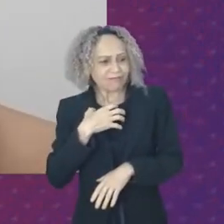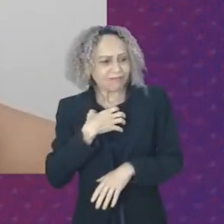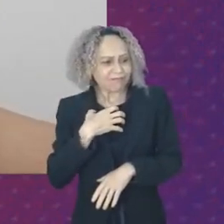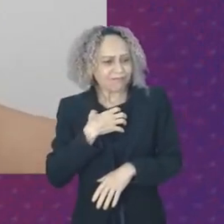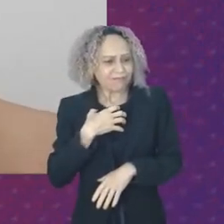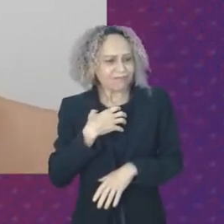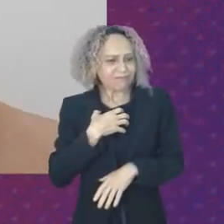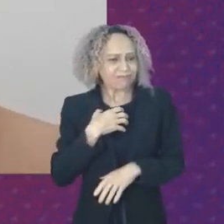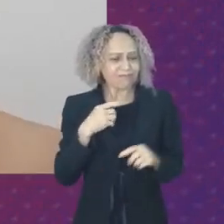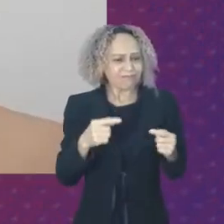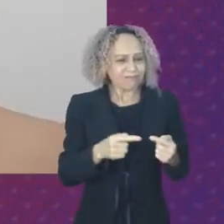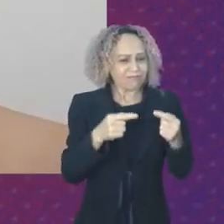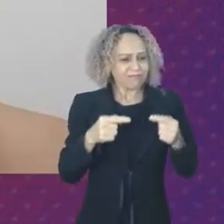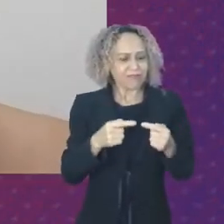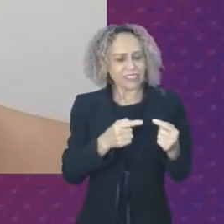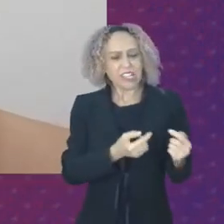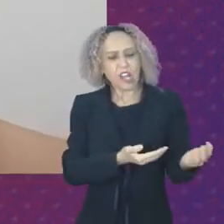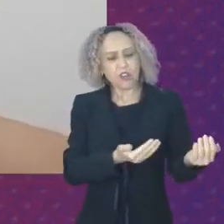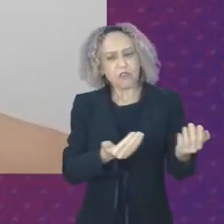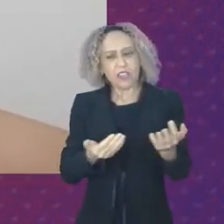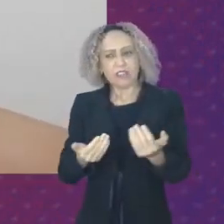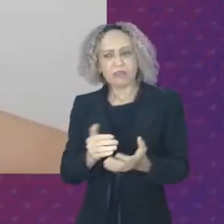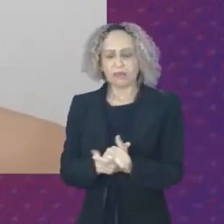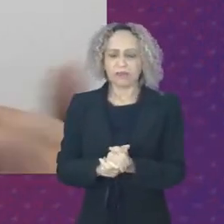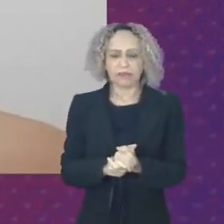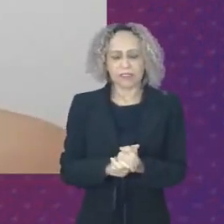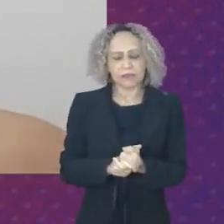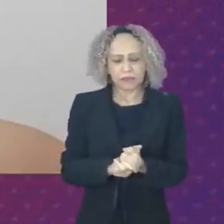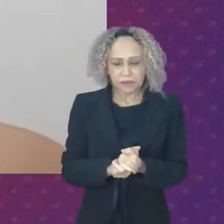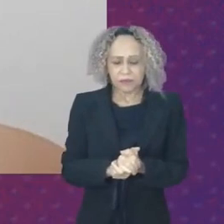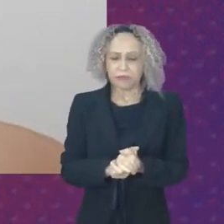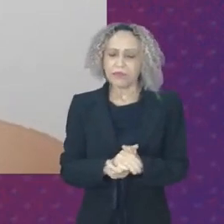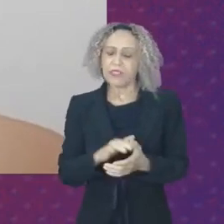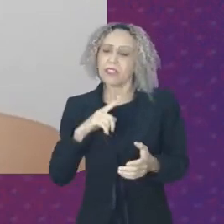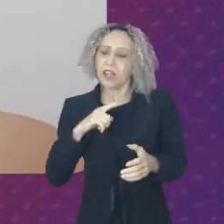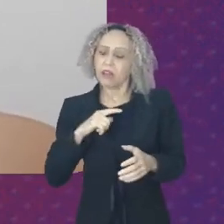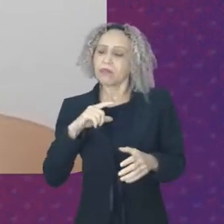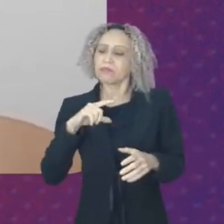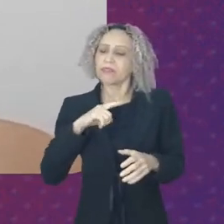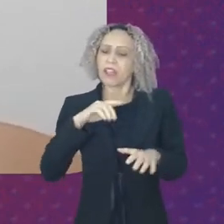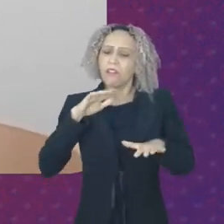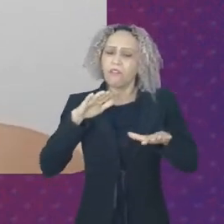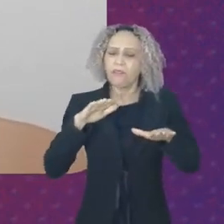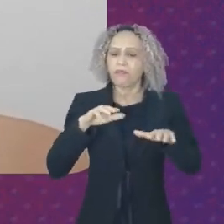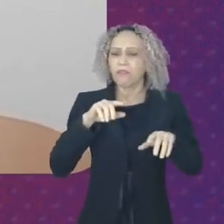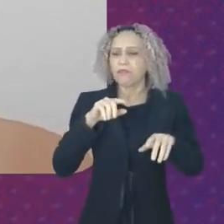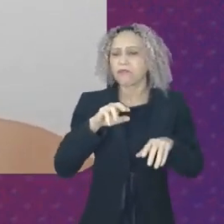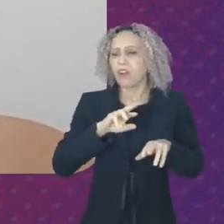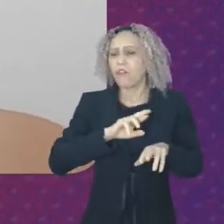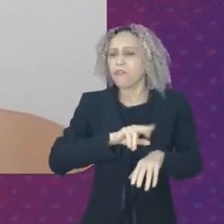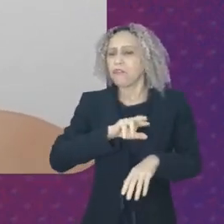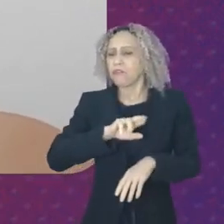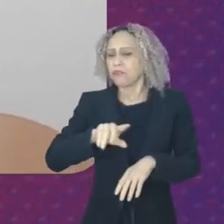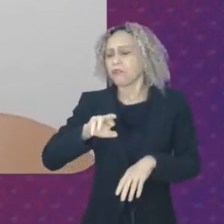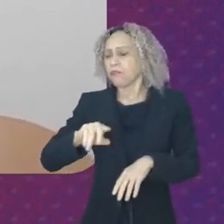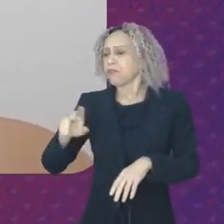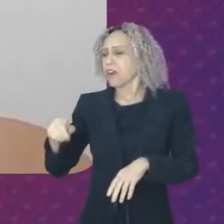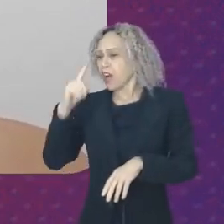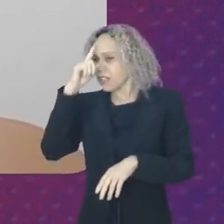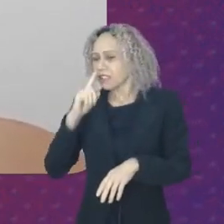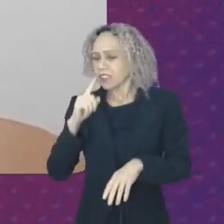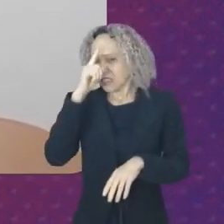a juventude, gera meme, é muito bacana e pode ser bastante utilizado. Acho que